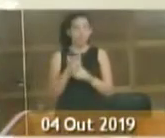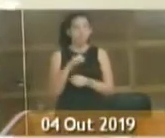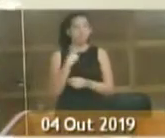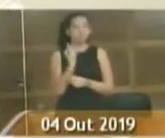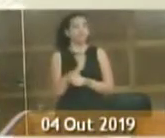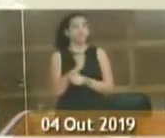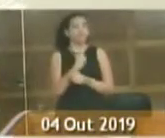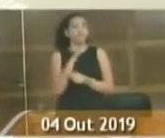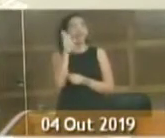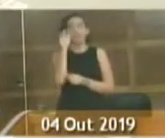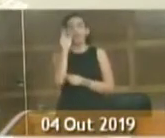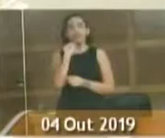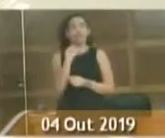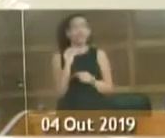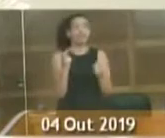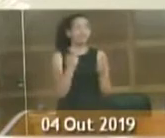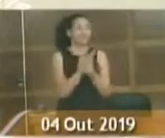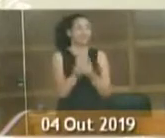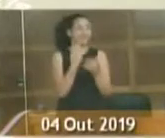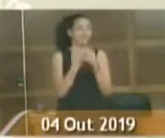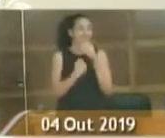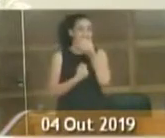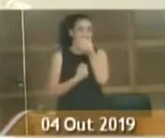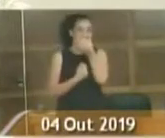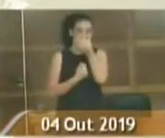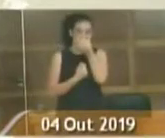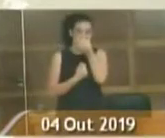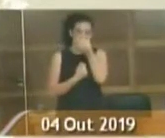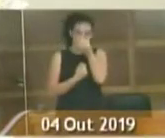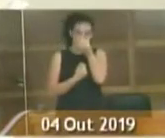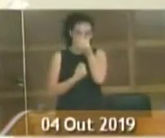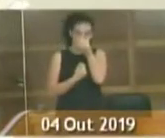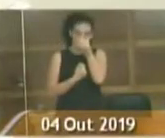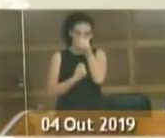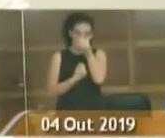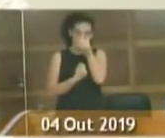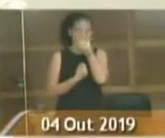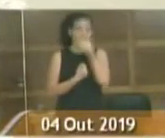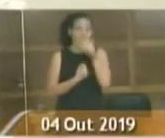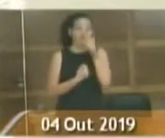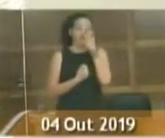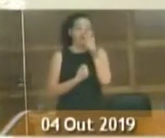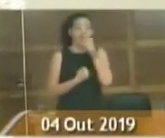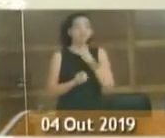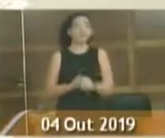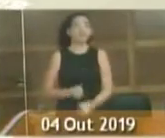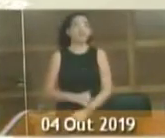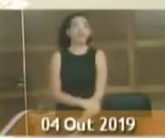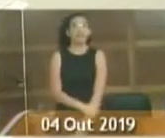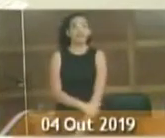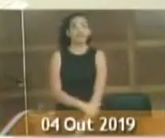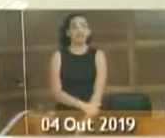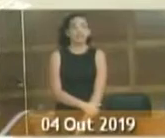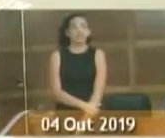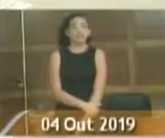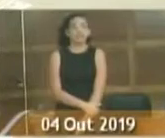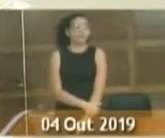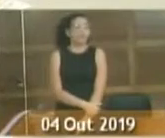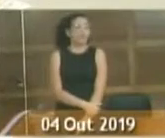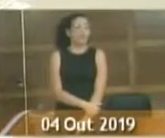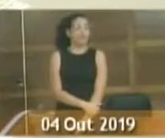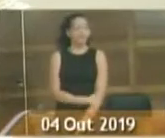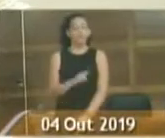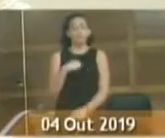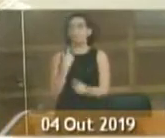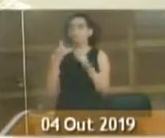que estava no nosso município, na nossa paisagem, e fotografar. Então, muitos de nós